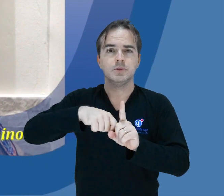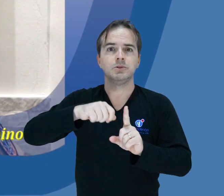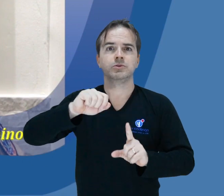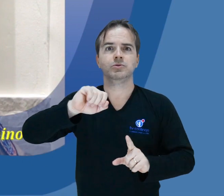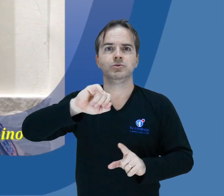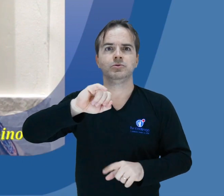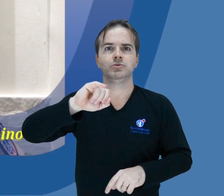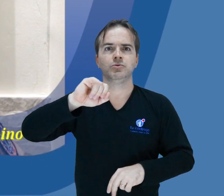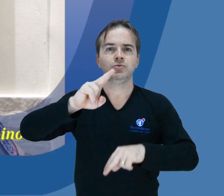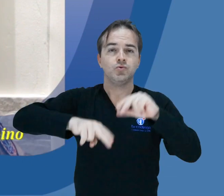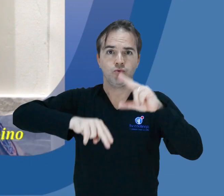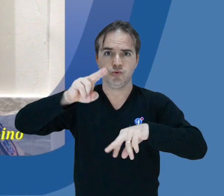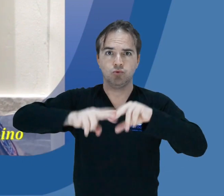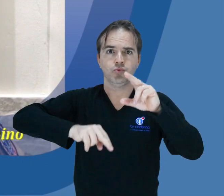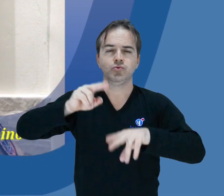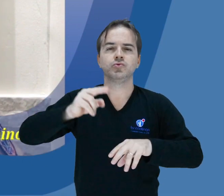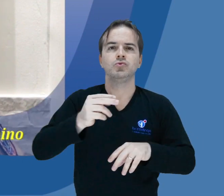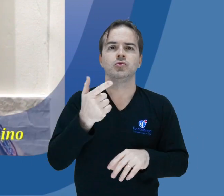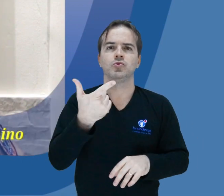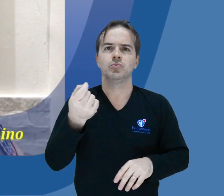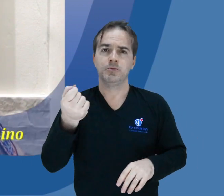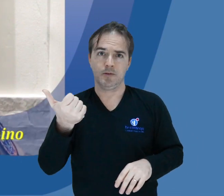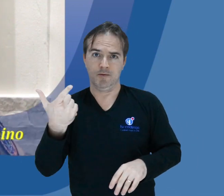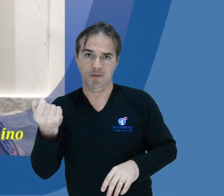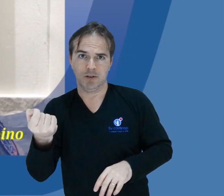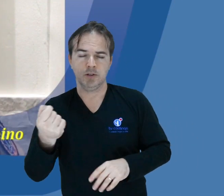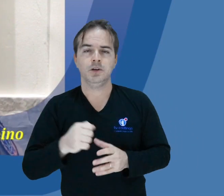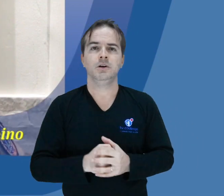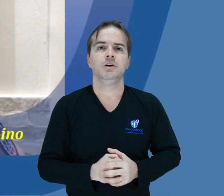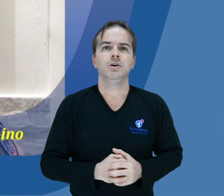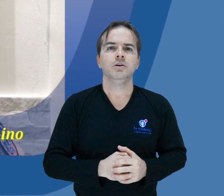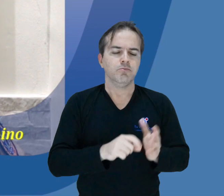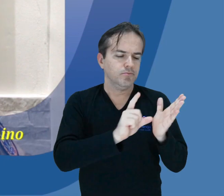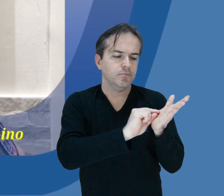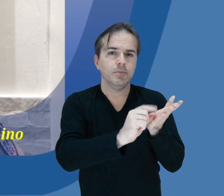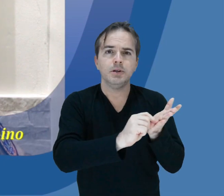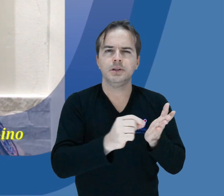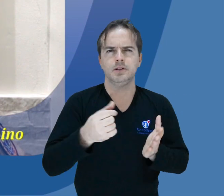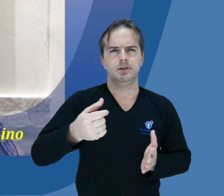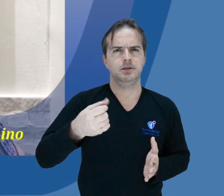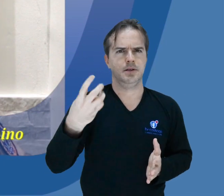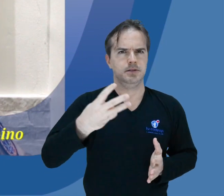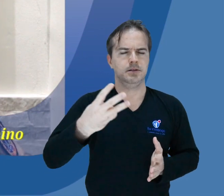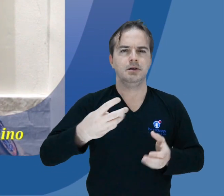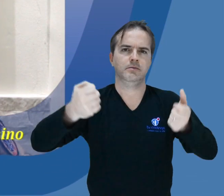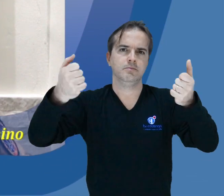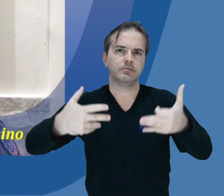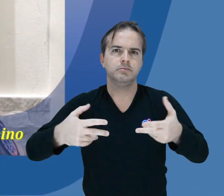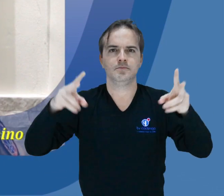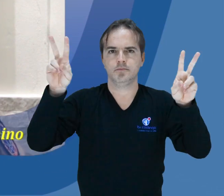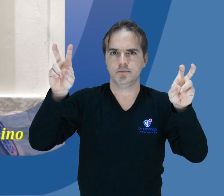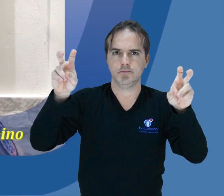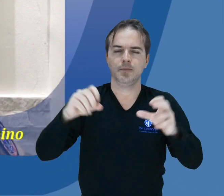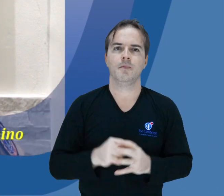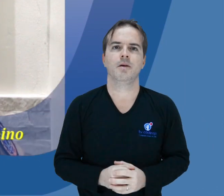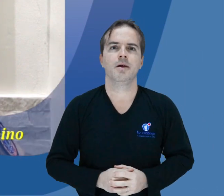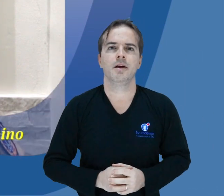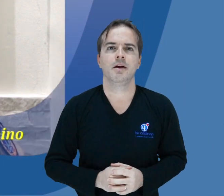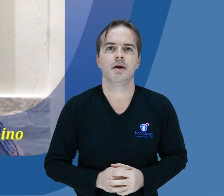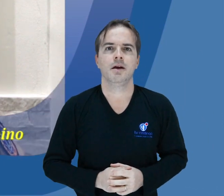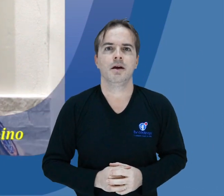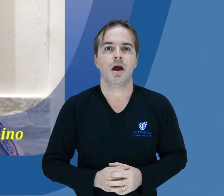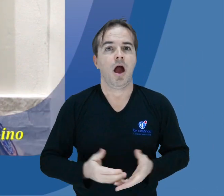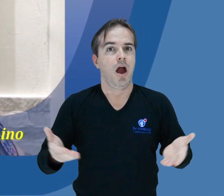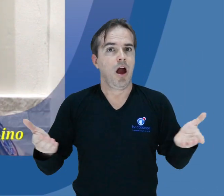2020. No seu artigo 3º, ele diz assim, abre aspas, em decorrência